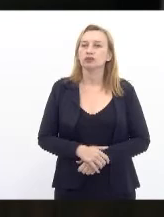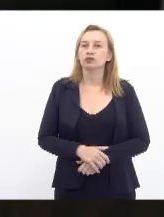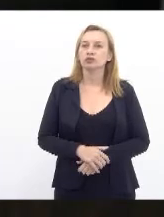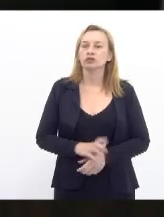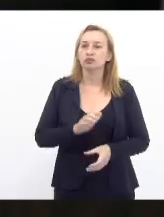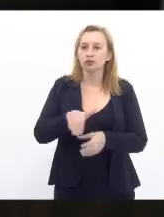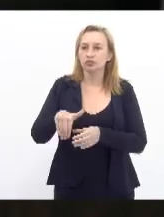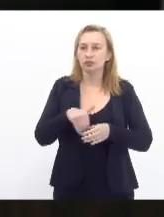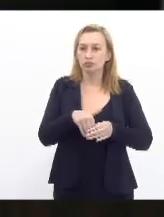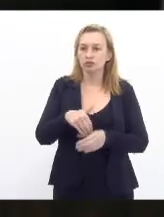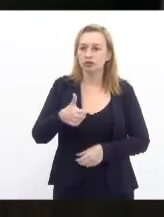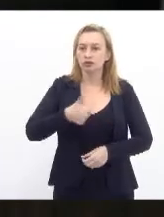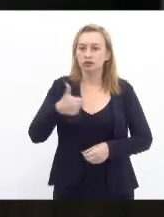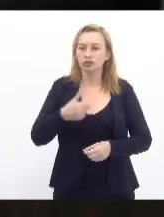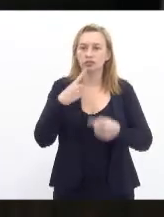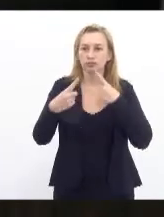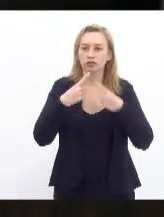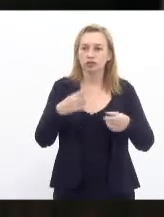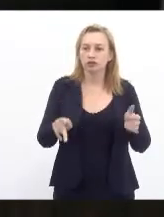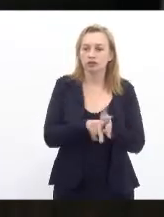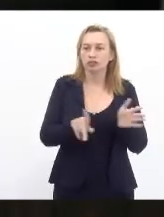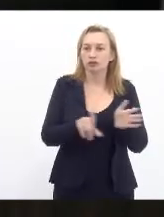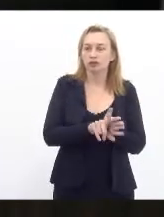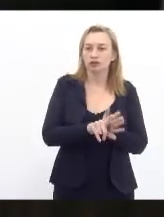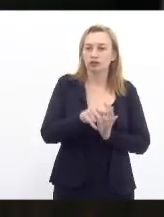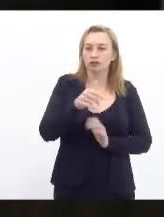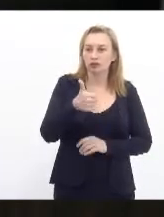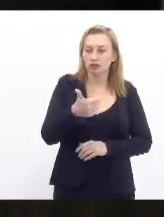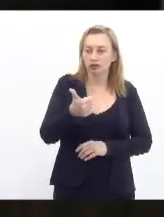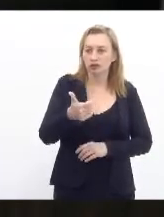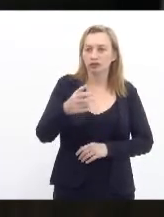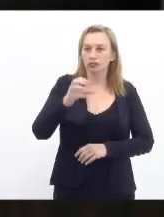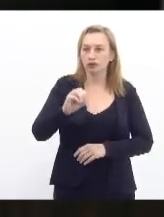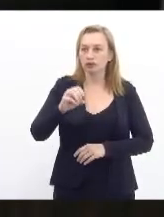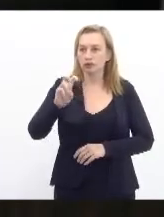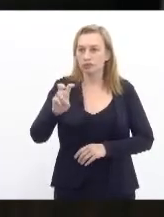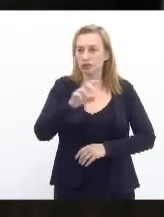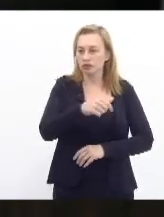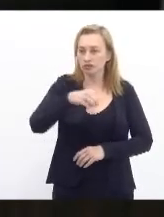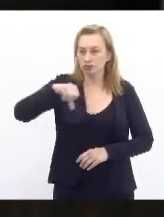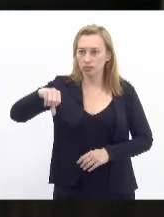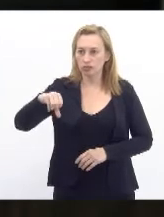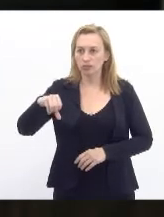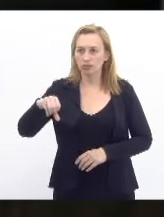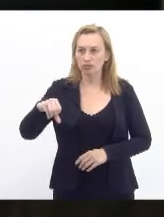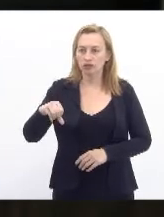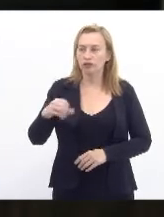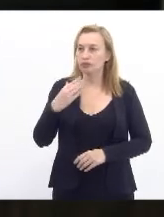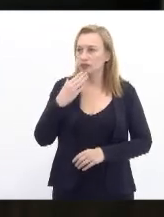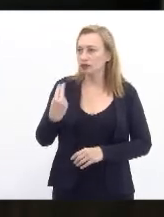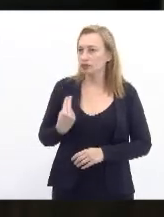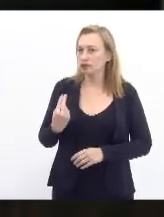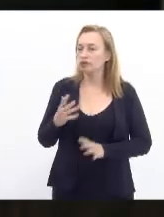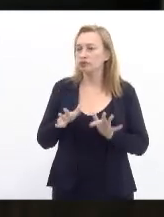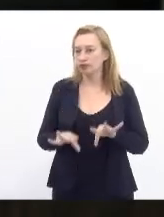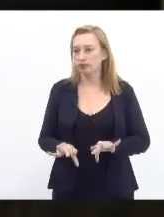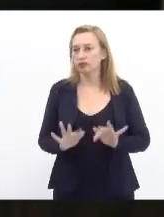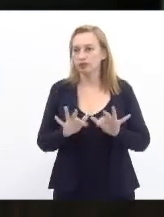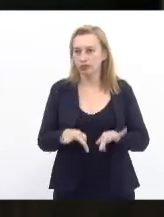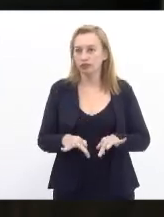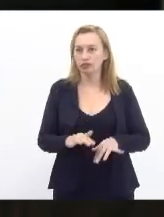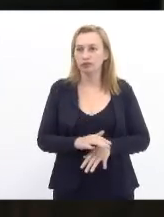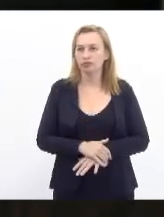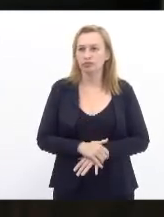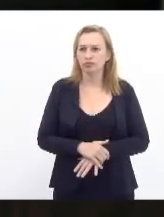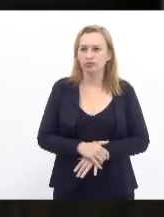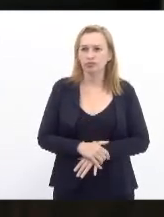Em votação, em primeira discussão, projeto de lei 1205 de 19. Ao final a gente vai. Já,